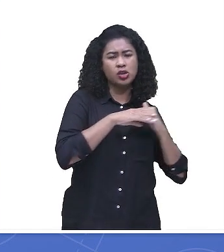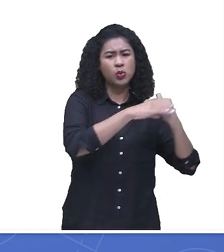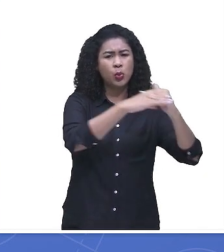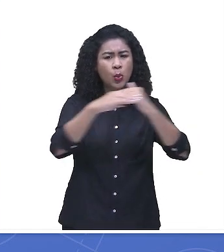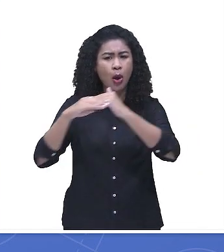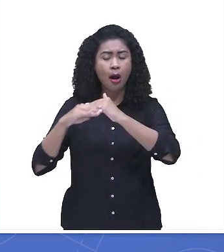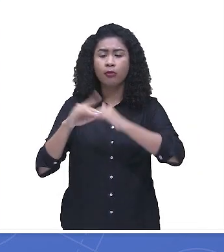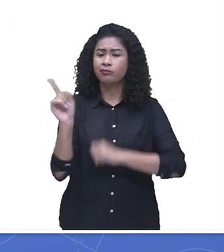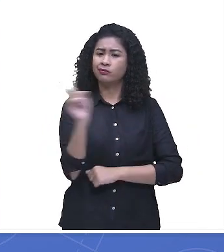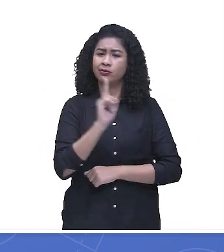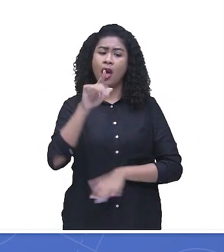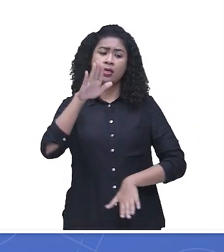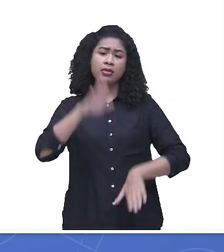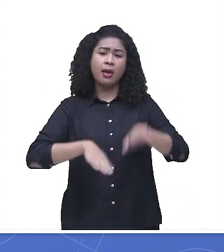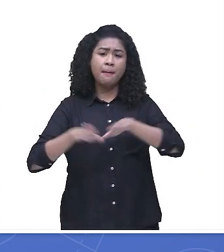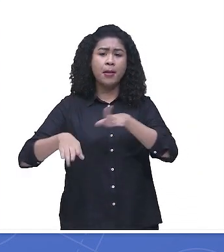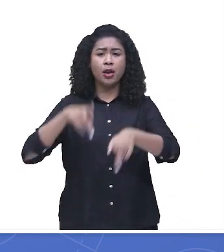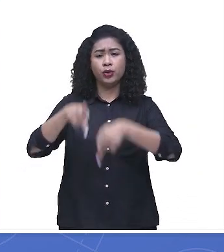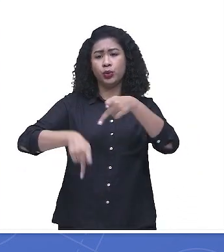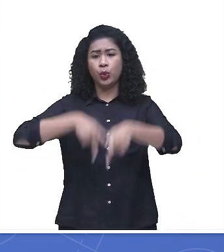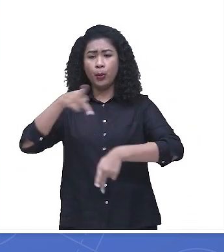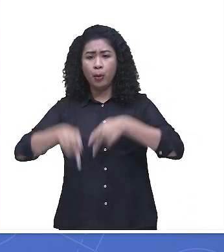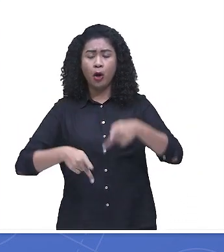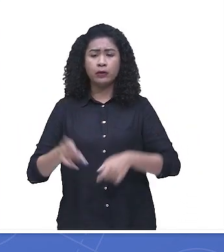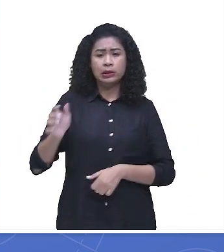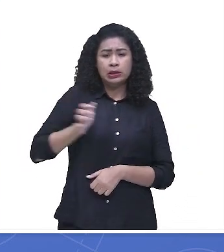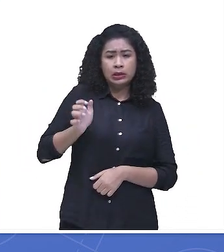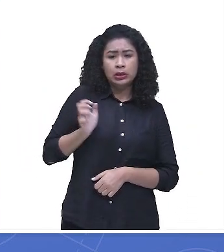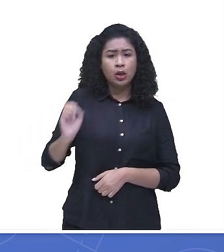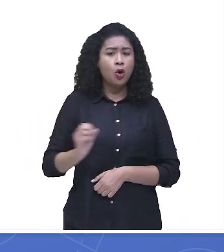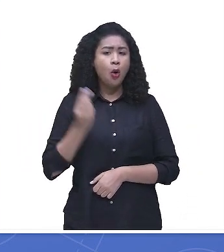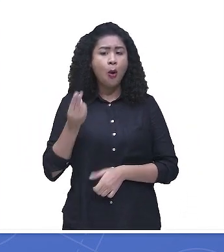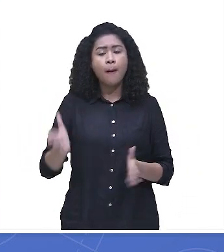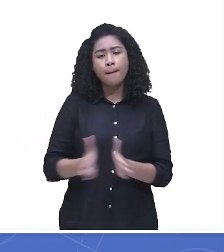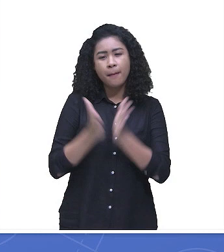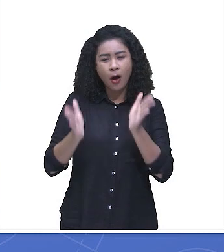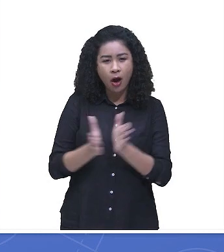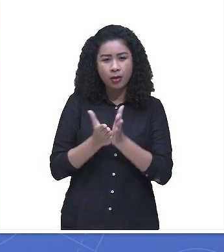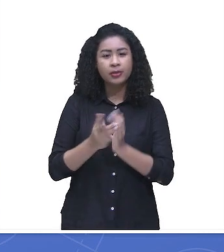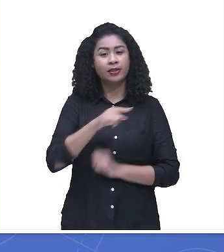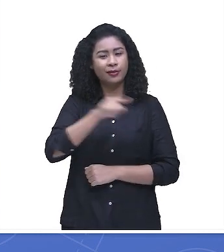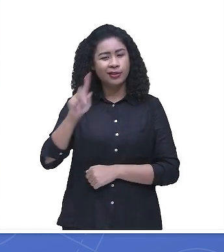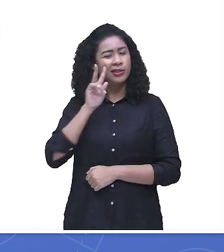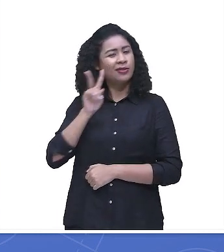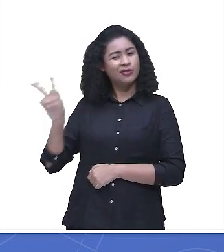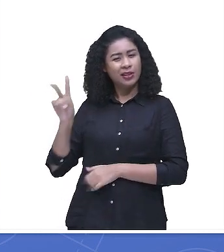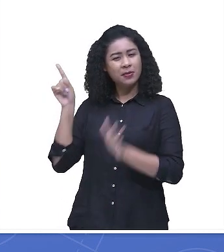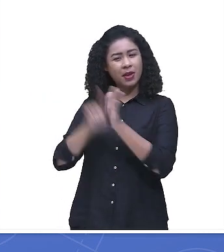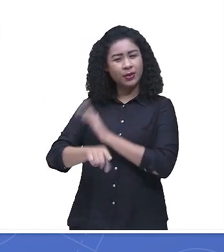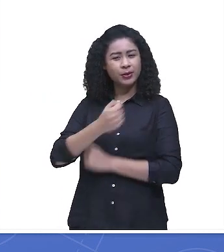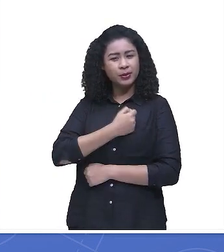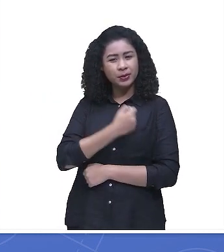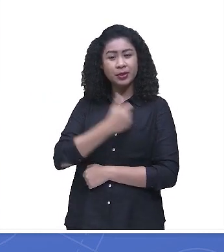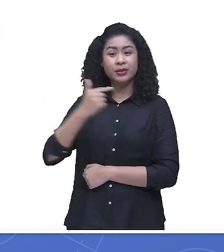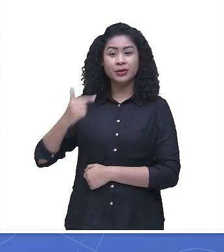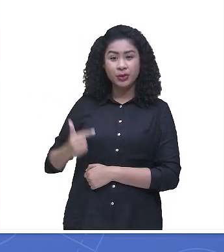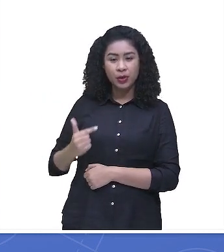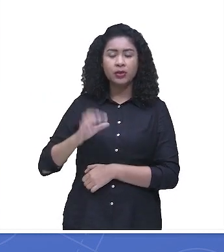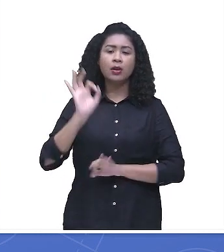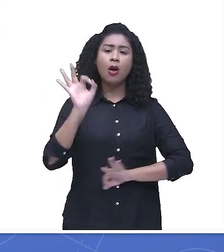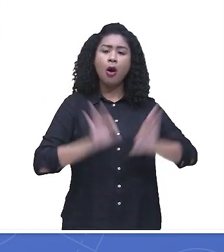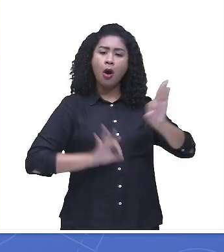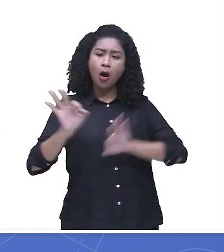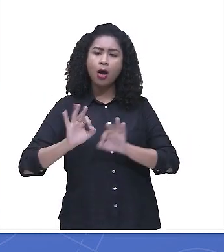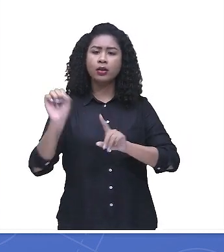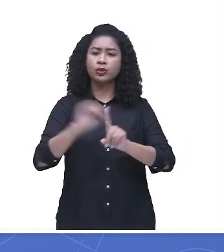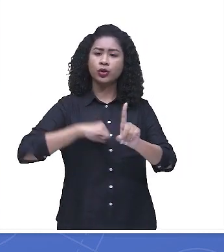classe social, que foi justamente o que vocês viram na segunda questão, não foi isso? A organização social